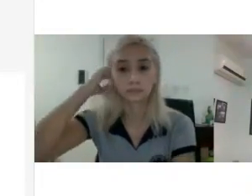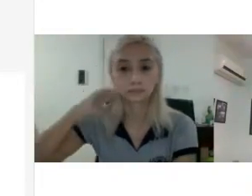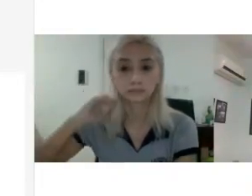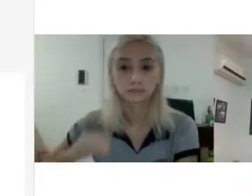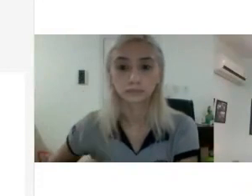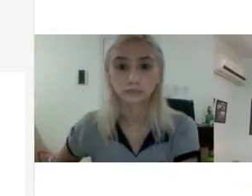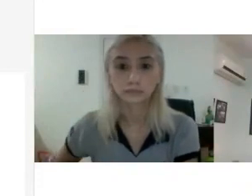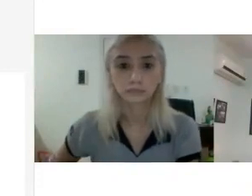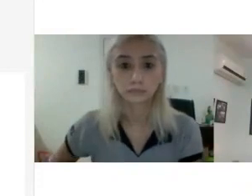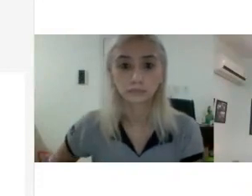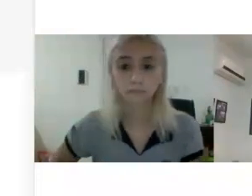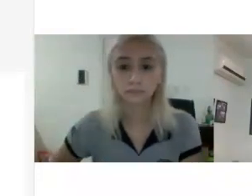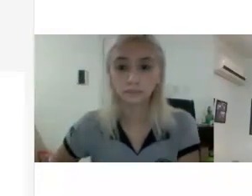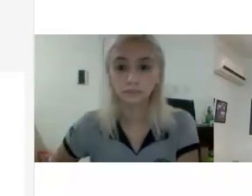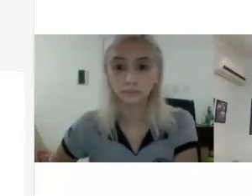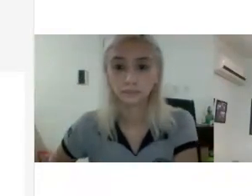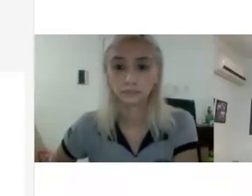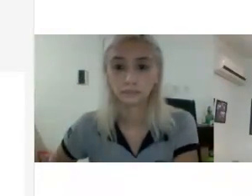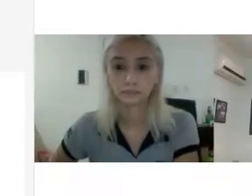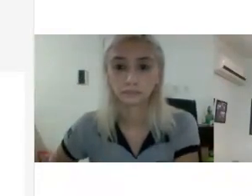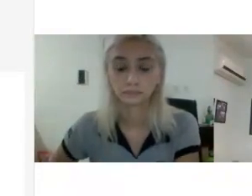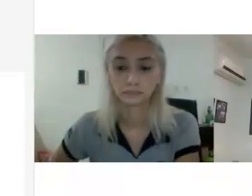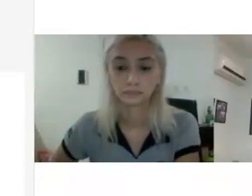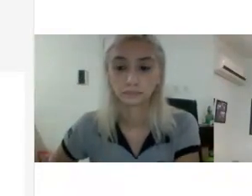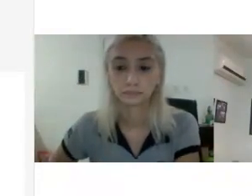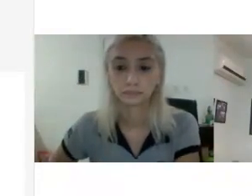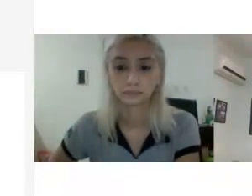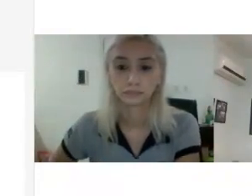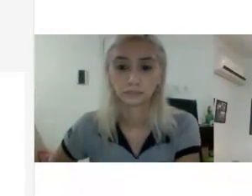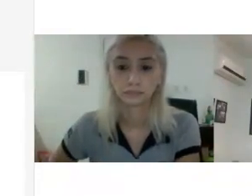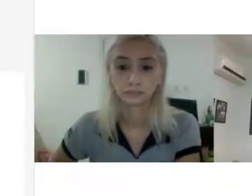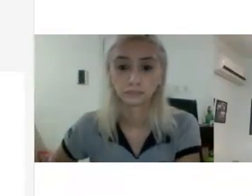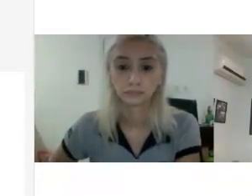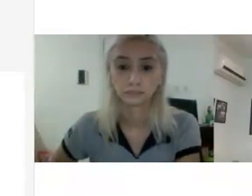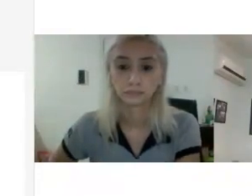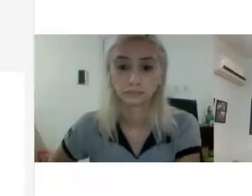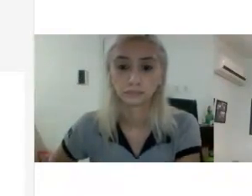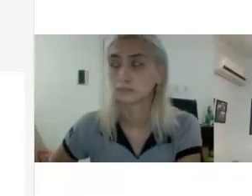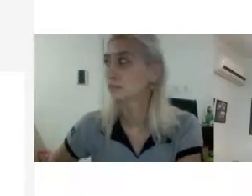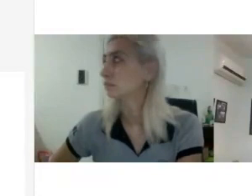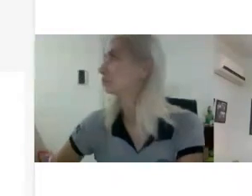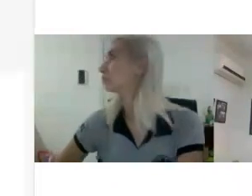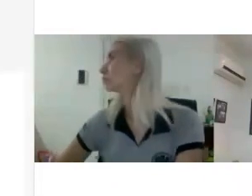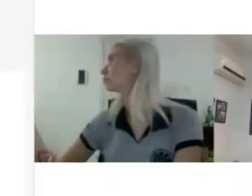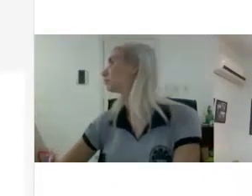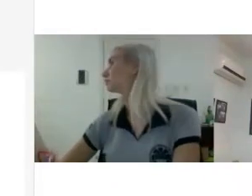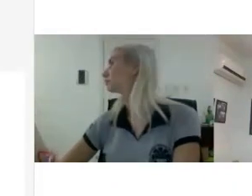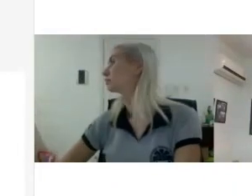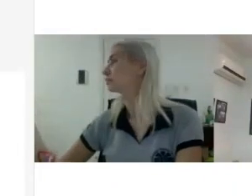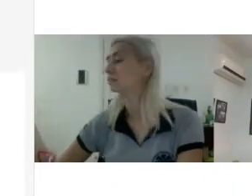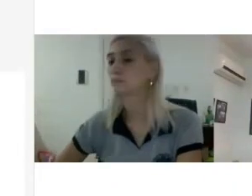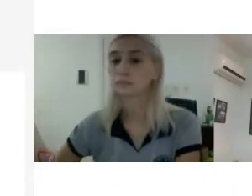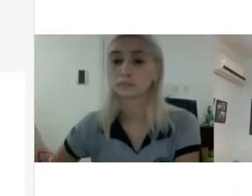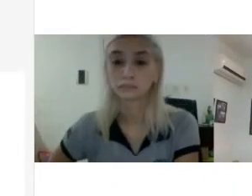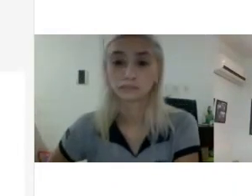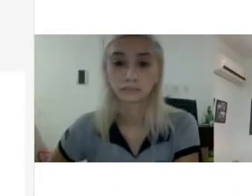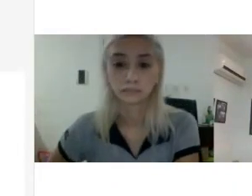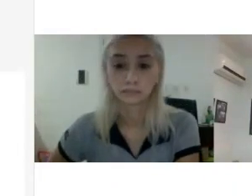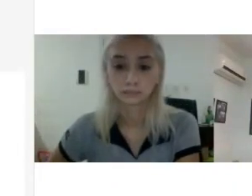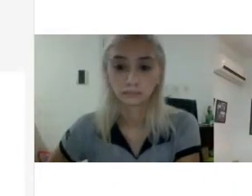que afeta países com sistemas neoliberais determinados na implementação de estados mínimos, compromete